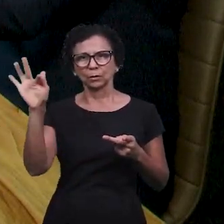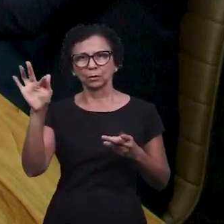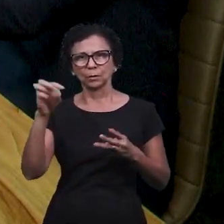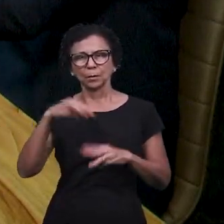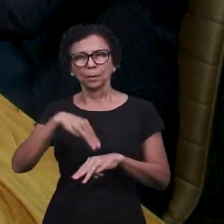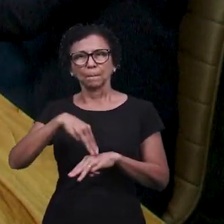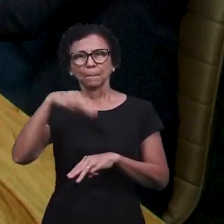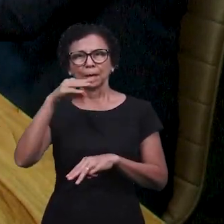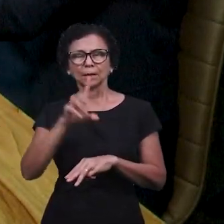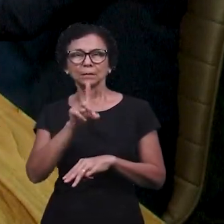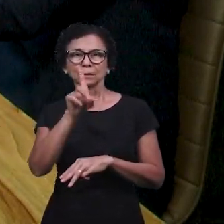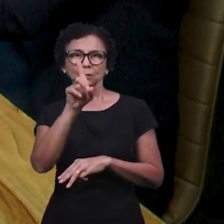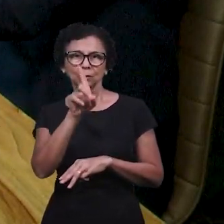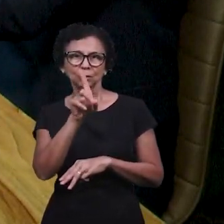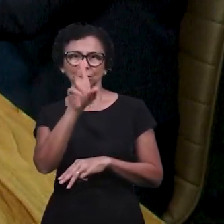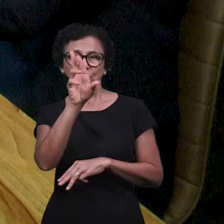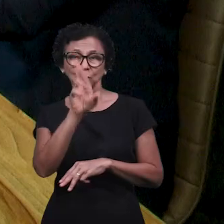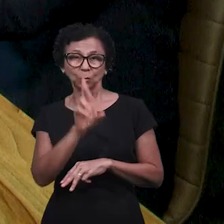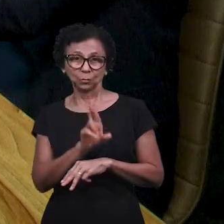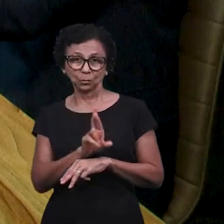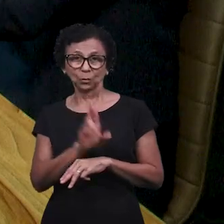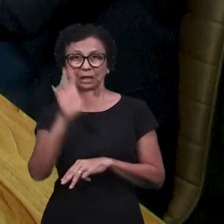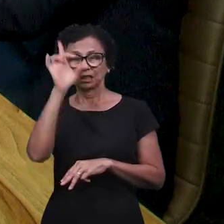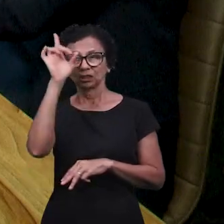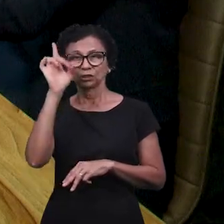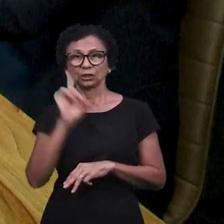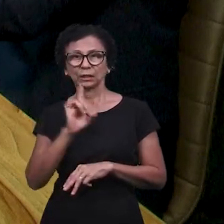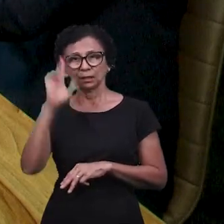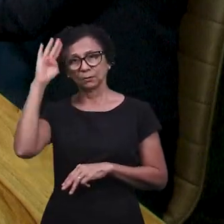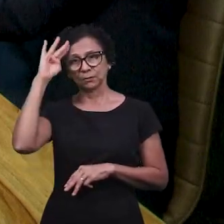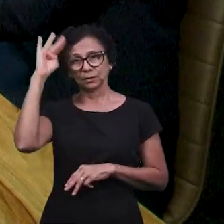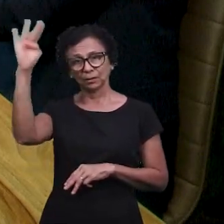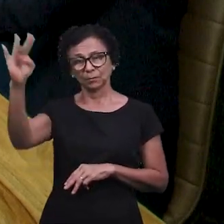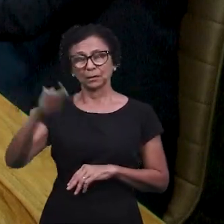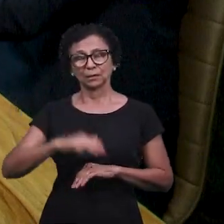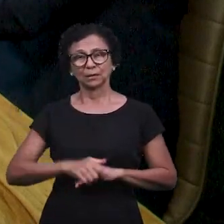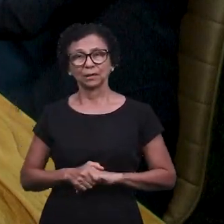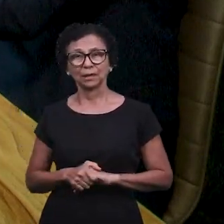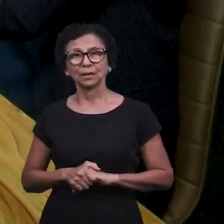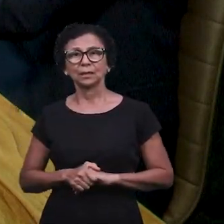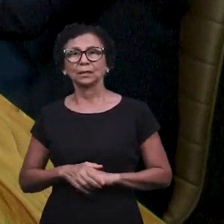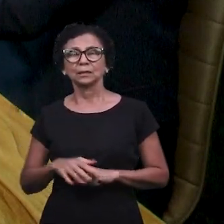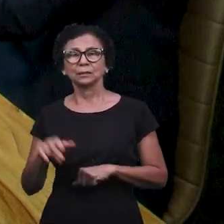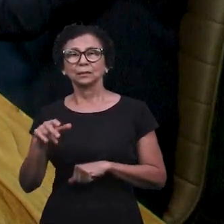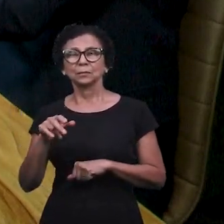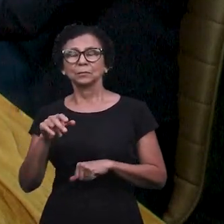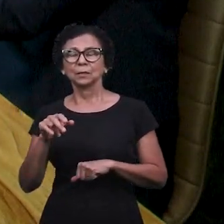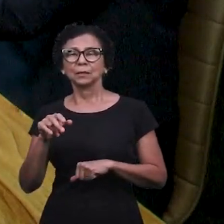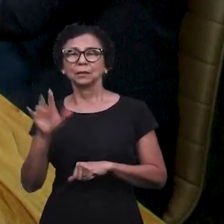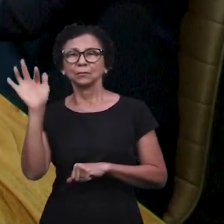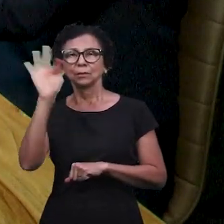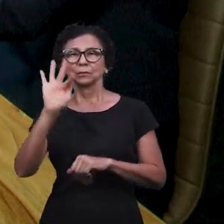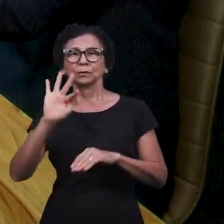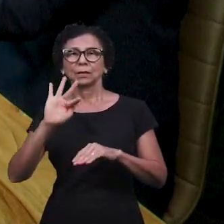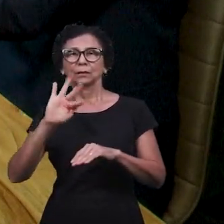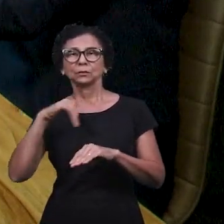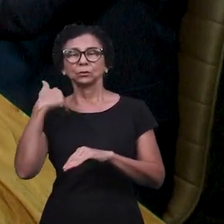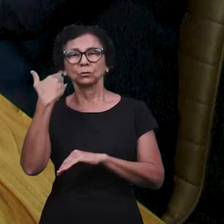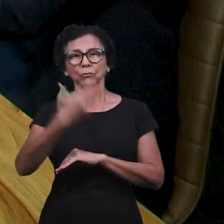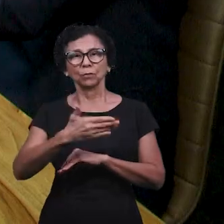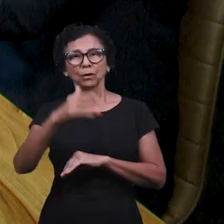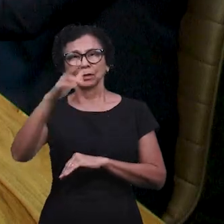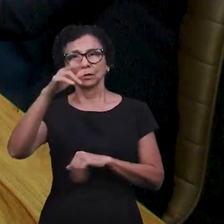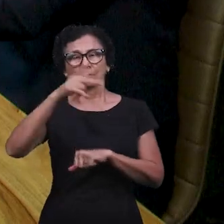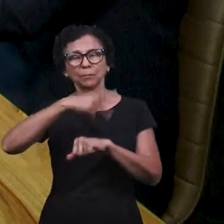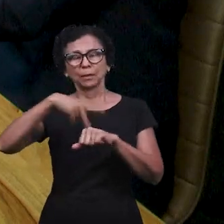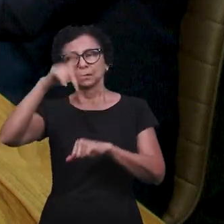Direitos e Garantias Fundamentais e também pós-doutor pela Universidade de Frankfurt, na Alemanha. Doutor Rafael, vamos lá,